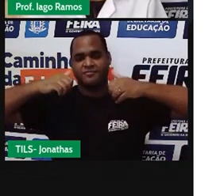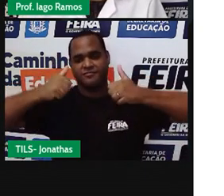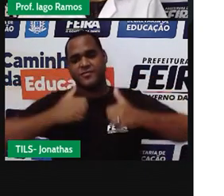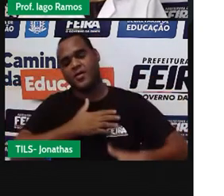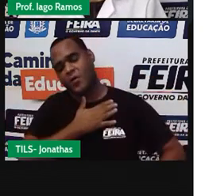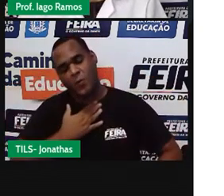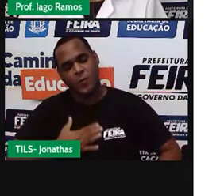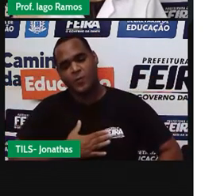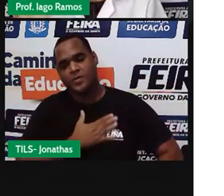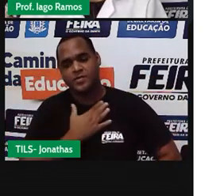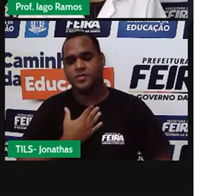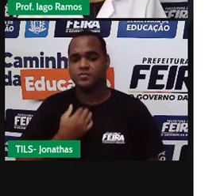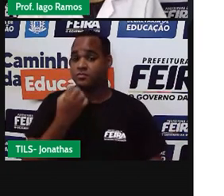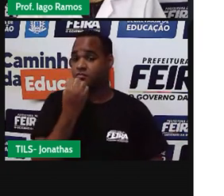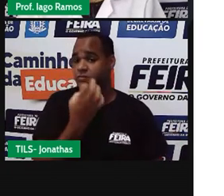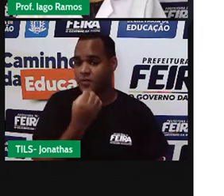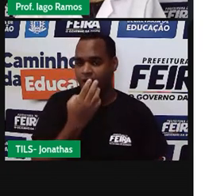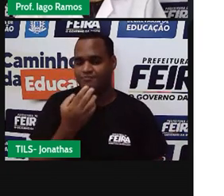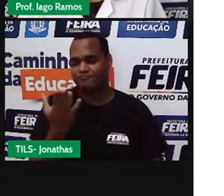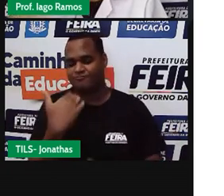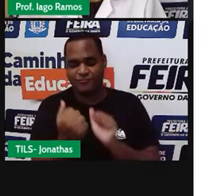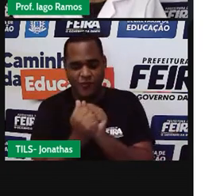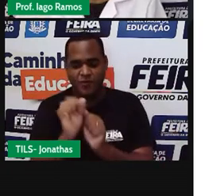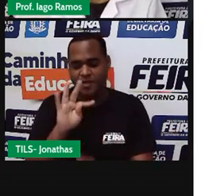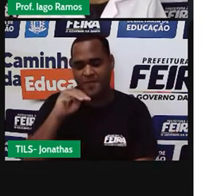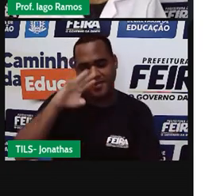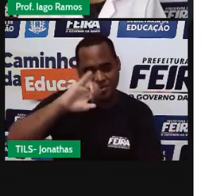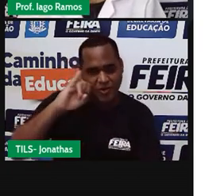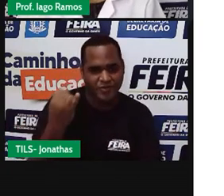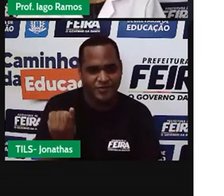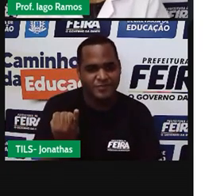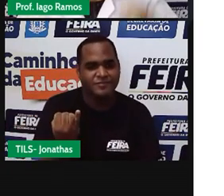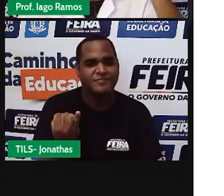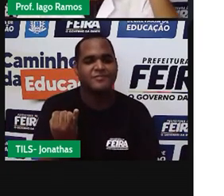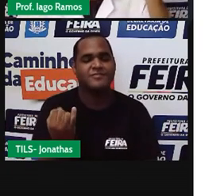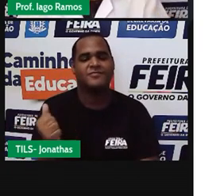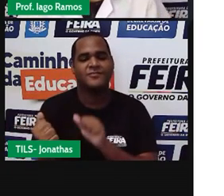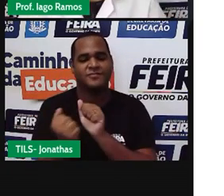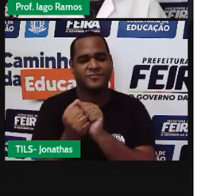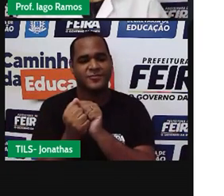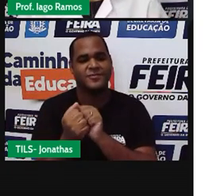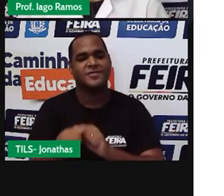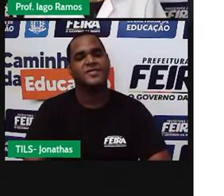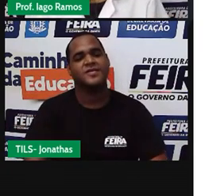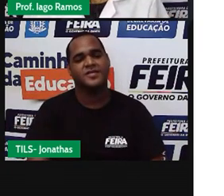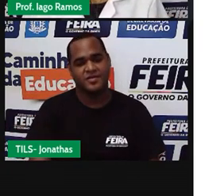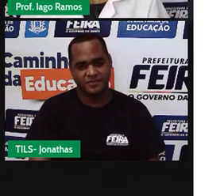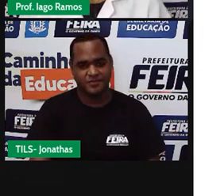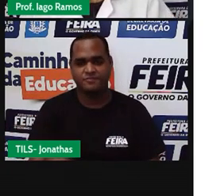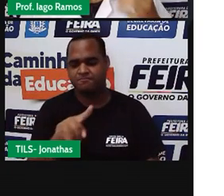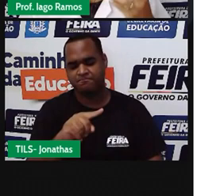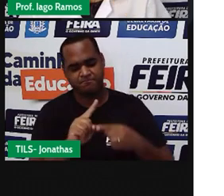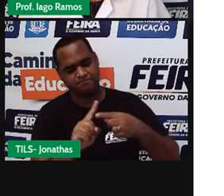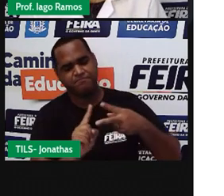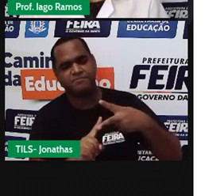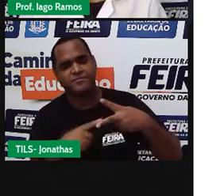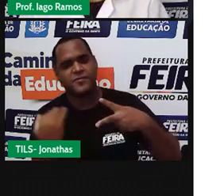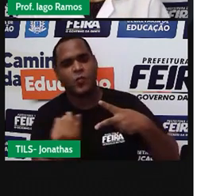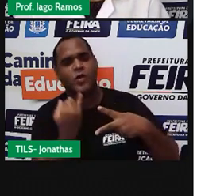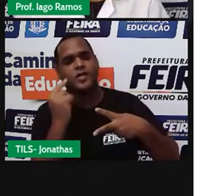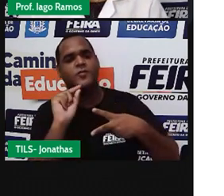espero que você também né É nóis é eu e vocês juntos o que é que foi importante